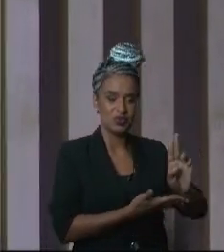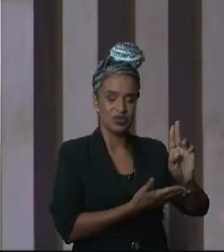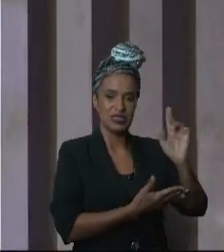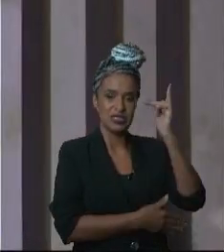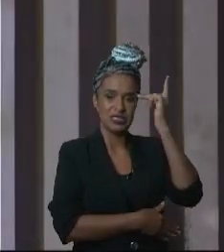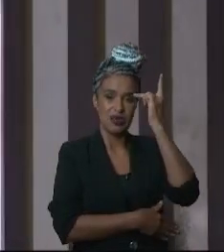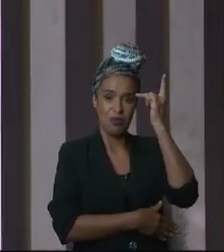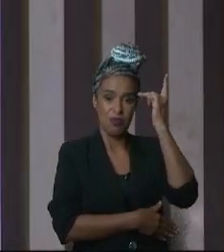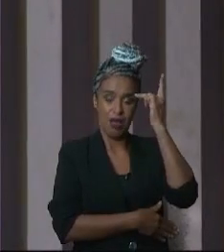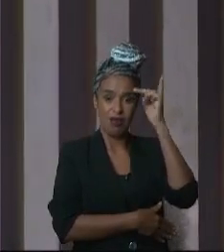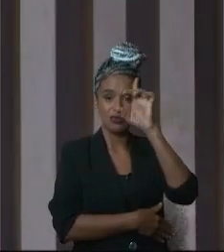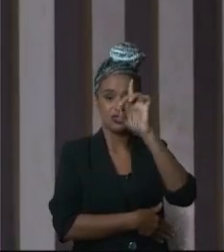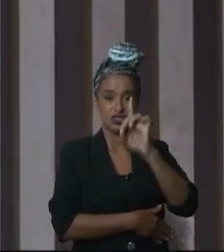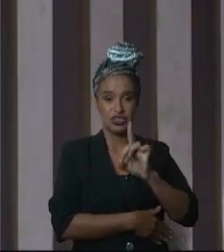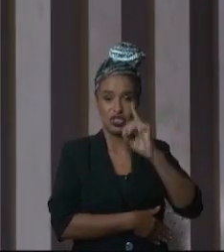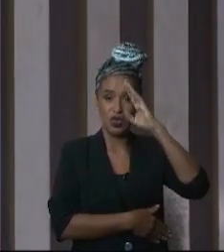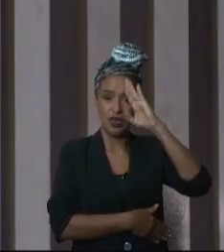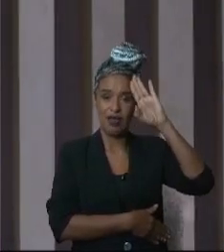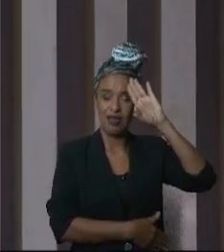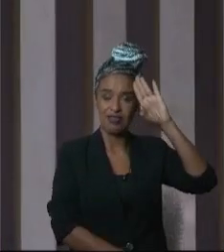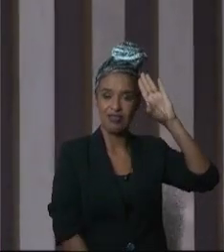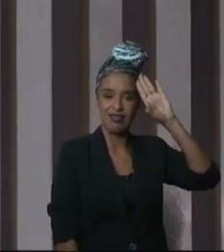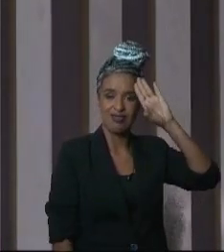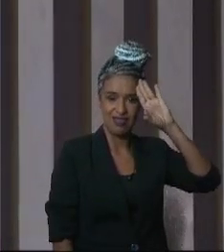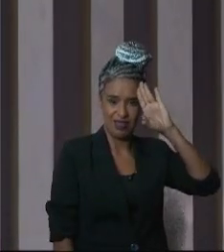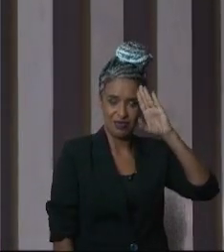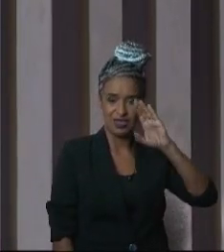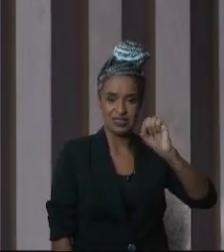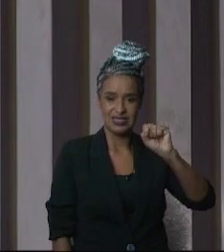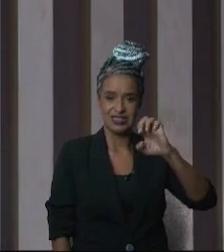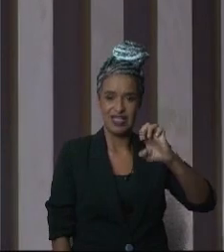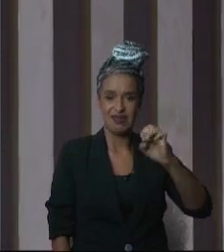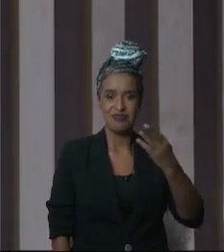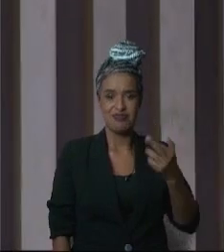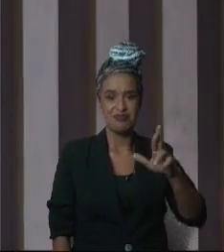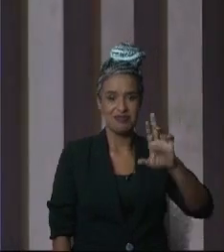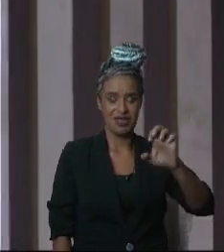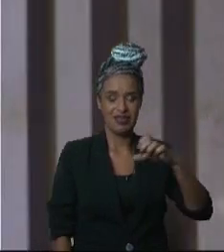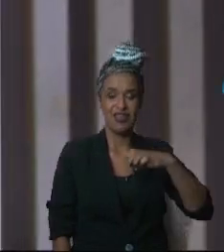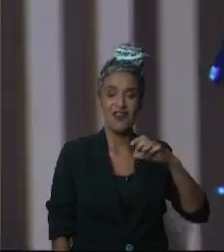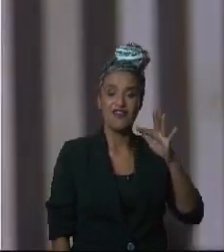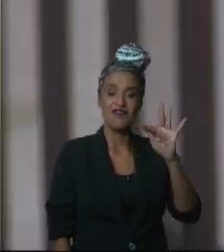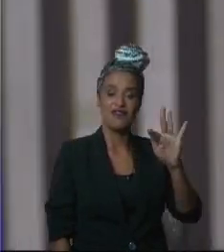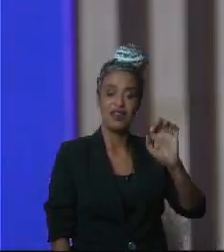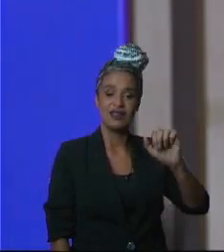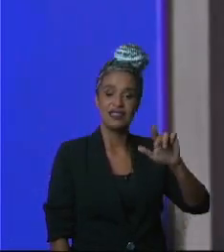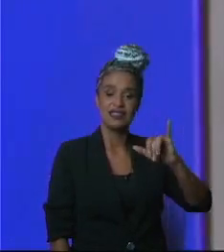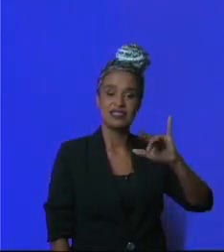São Paulo e diretor acadêmico do SEBRE, Feliciano Guimarães.